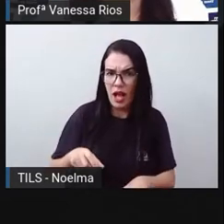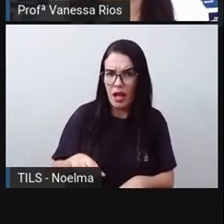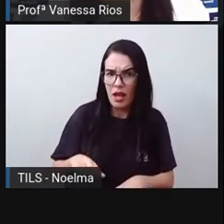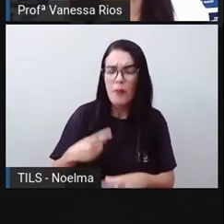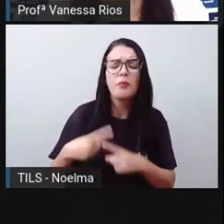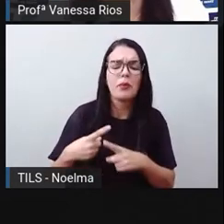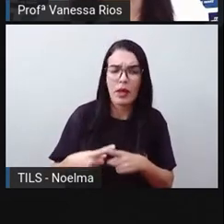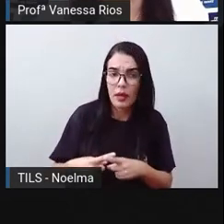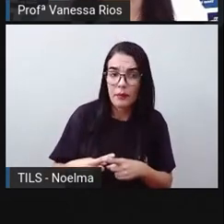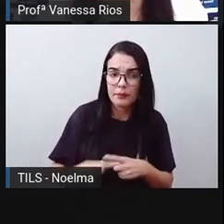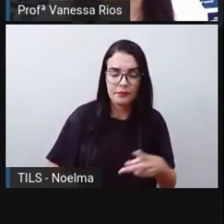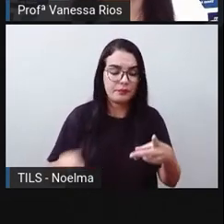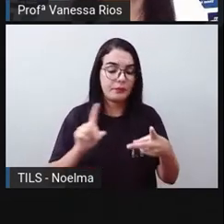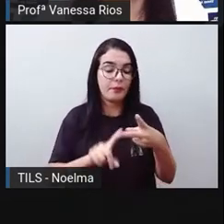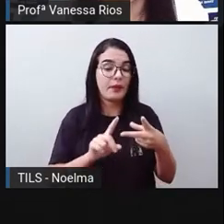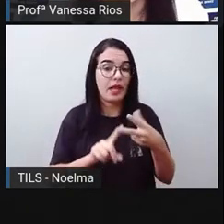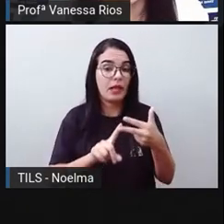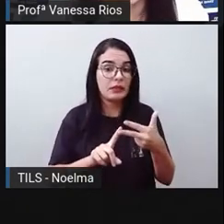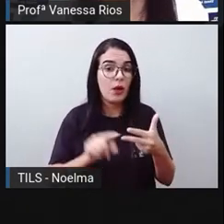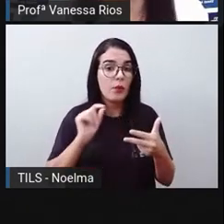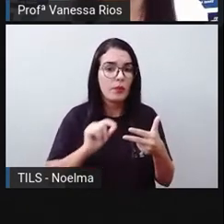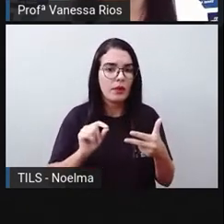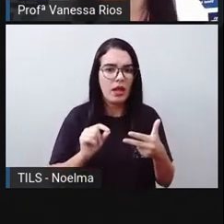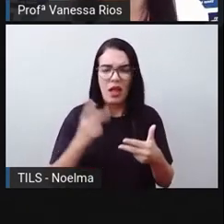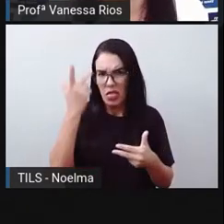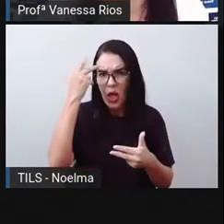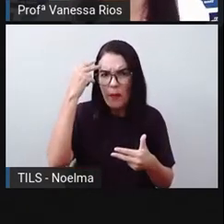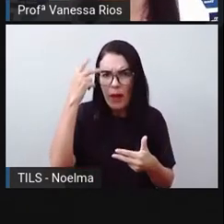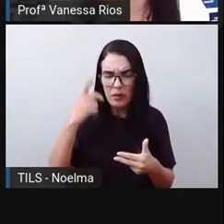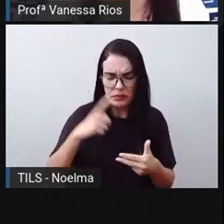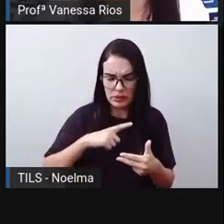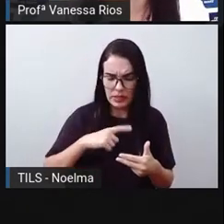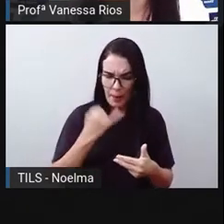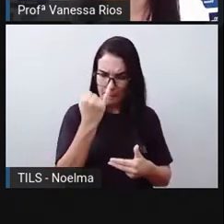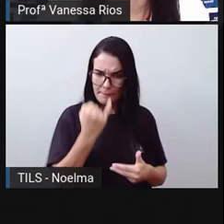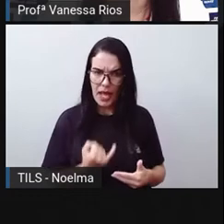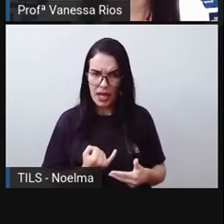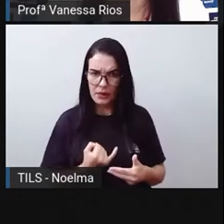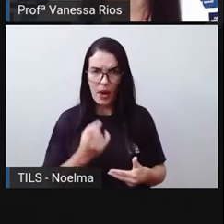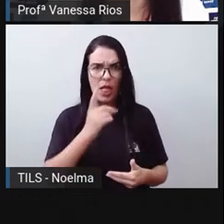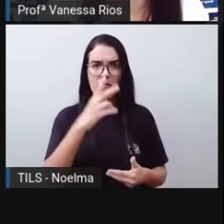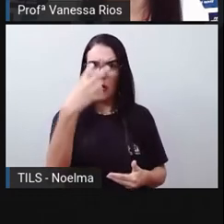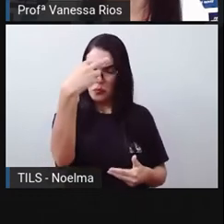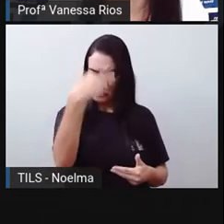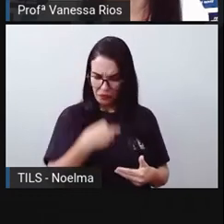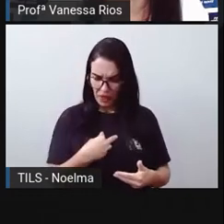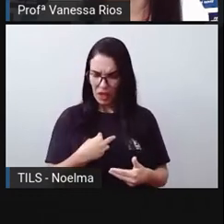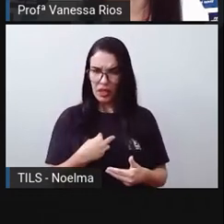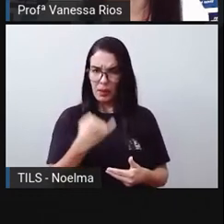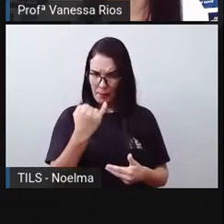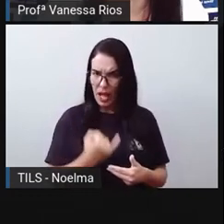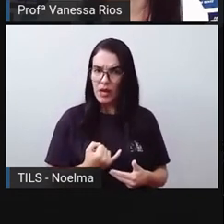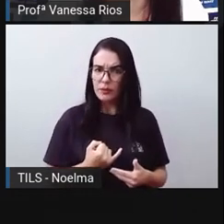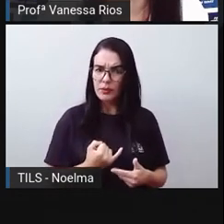É comum ser bem magro, mas não se enxergar assim? porque